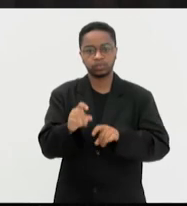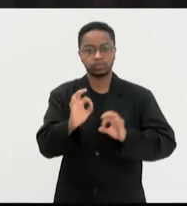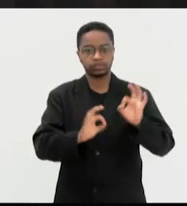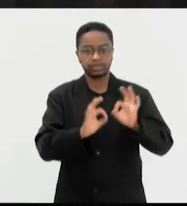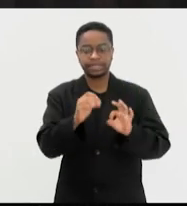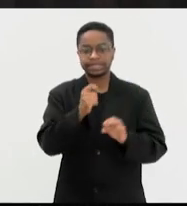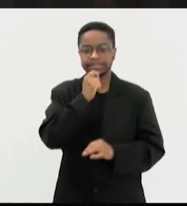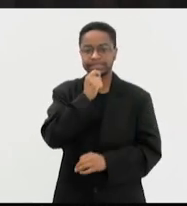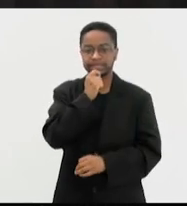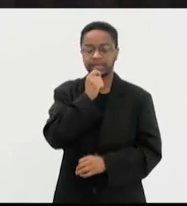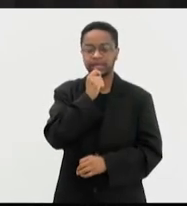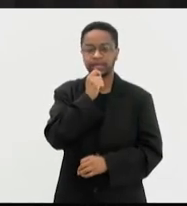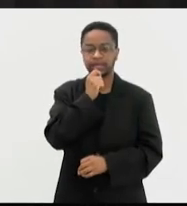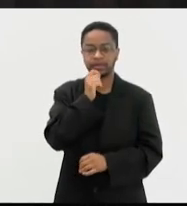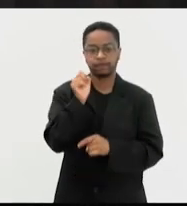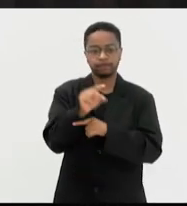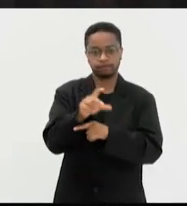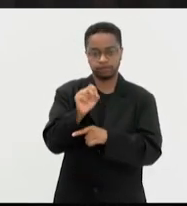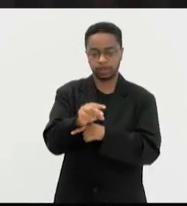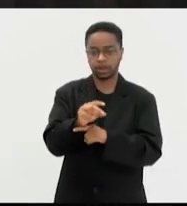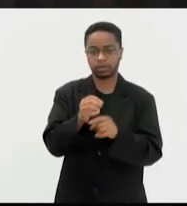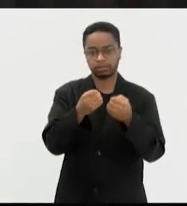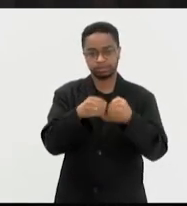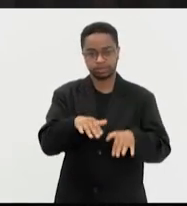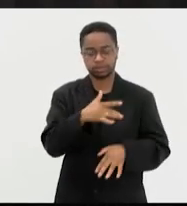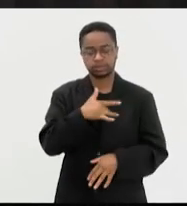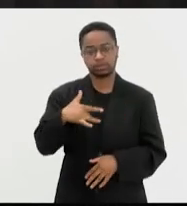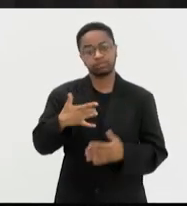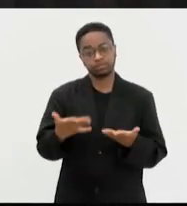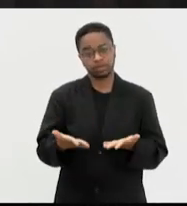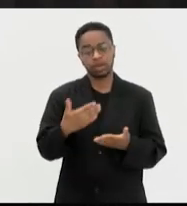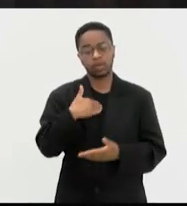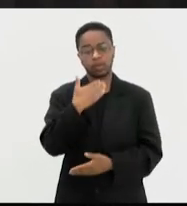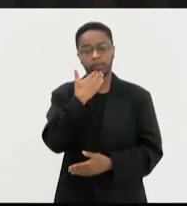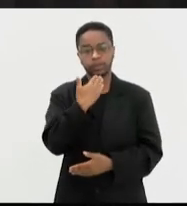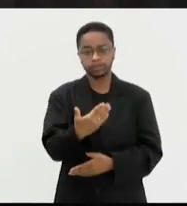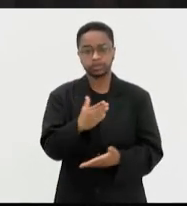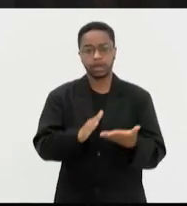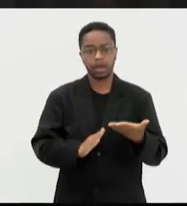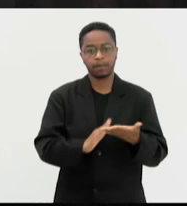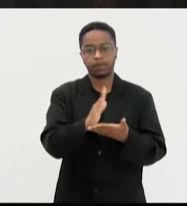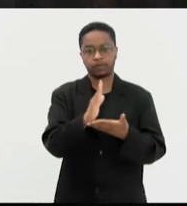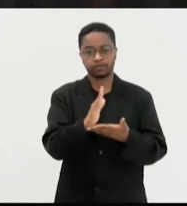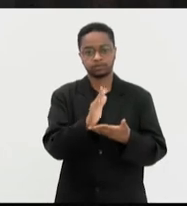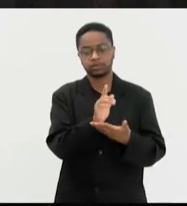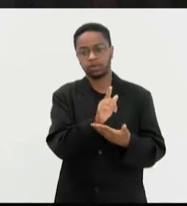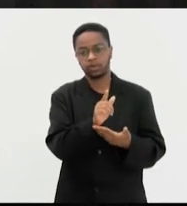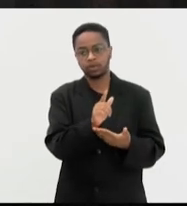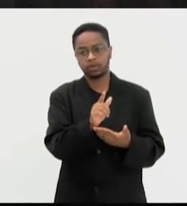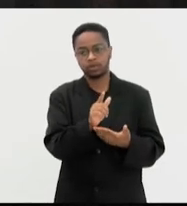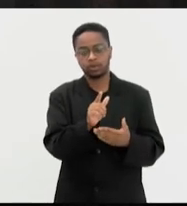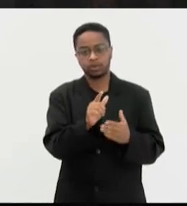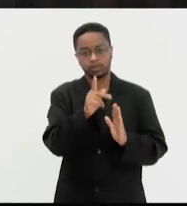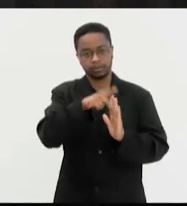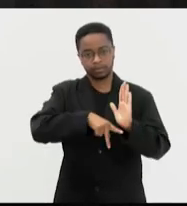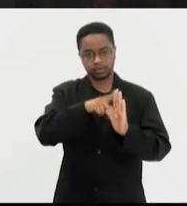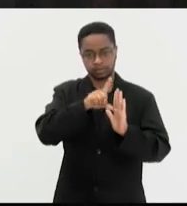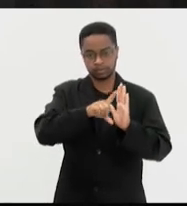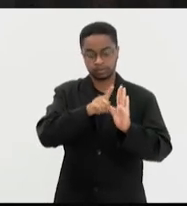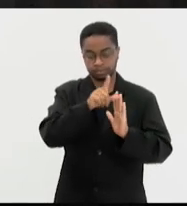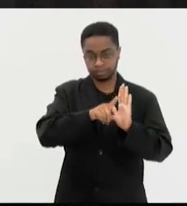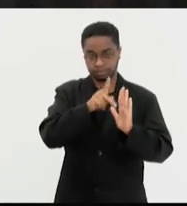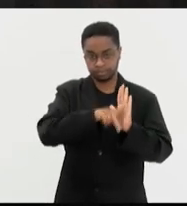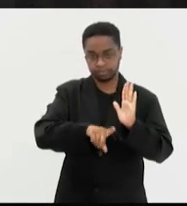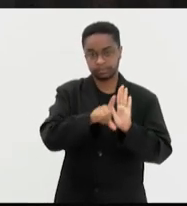agrotóxico então É nesse sentido que eu vou solicitar a aprovação dos demais pares desse projeto de lei e